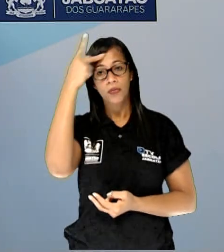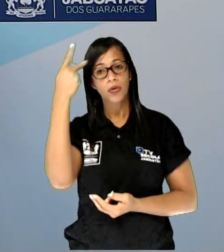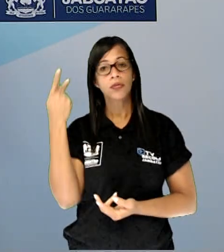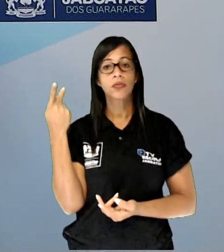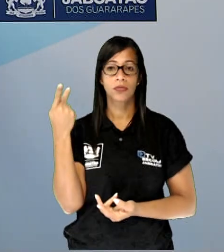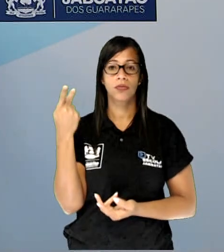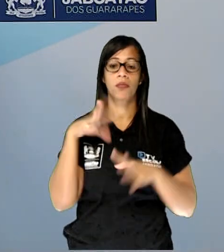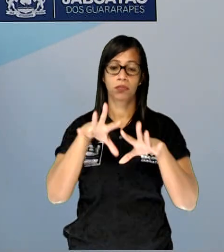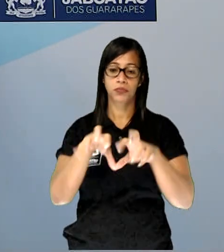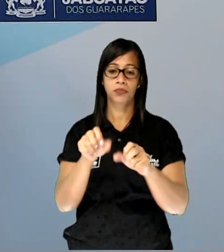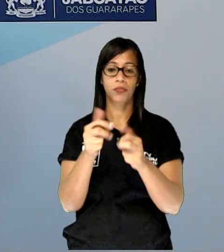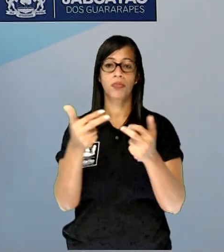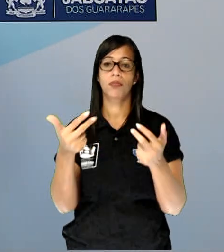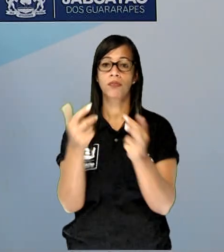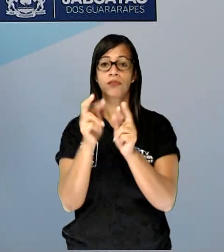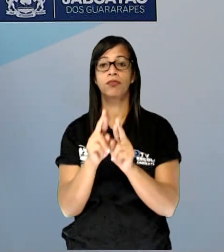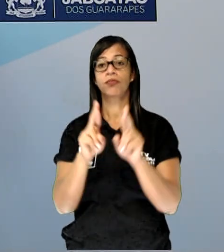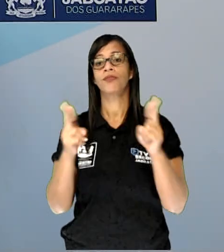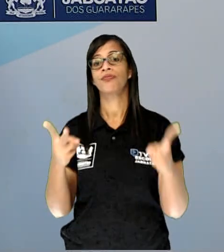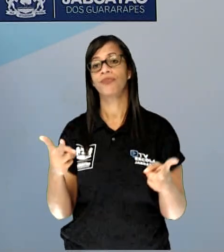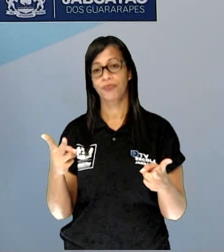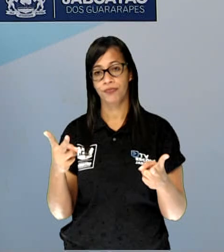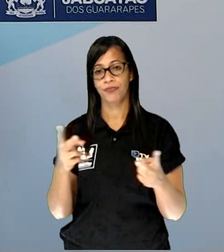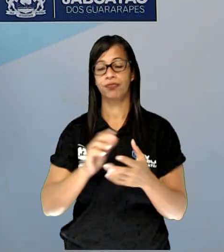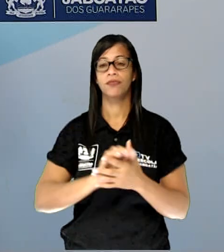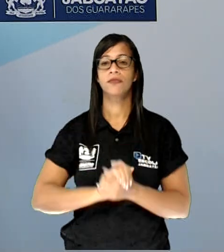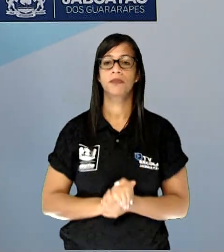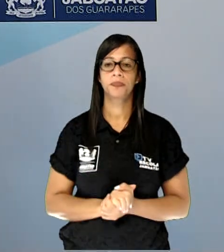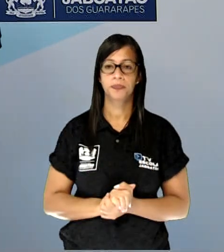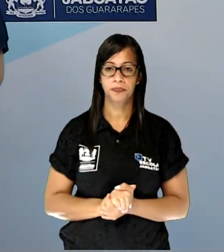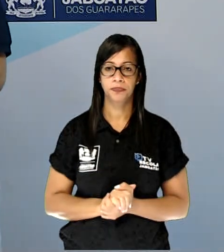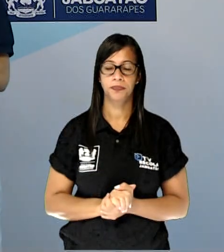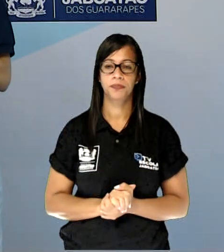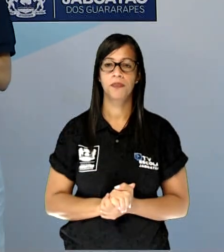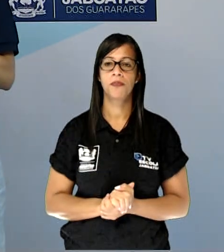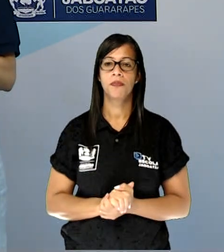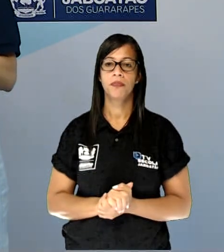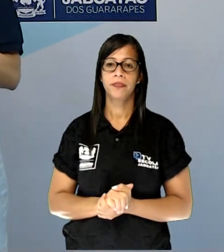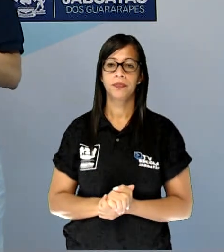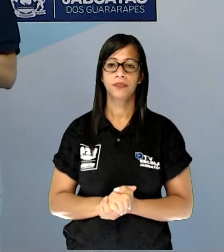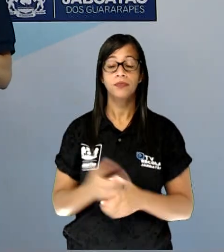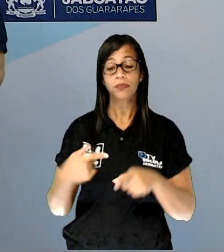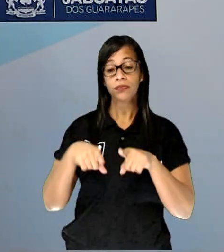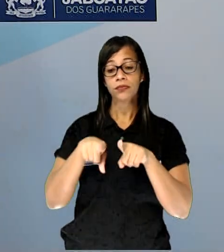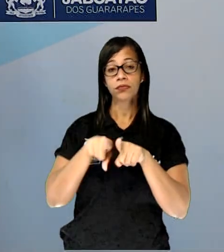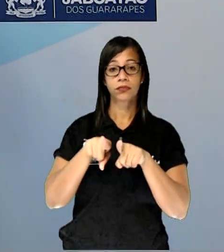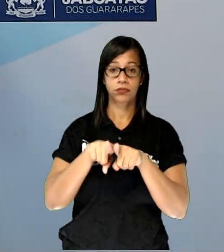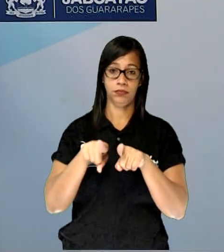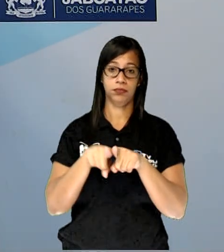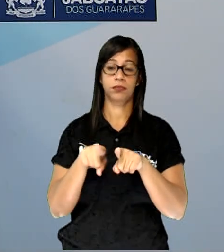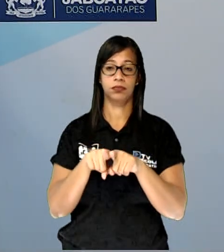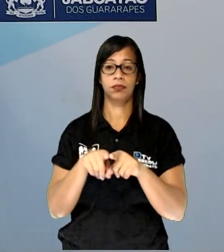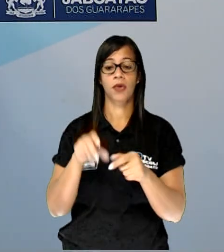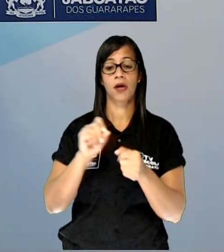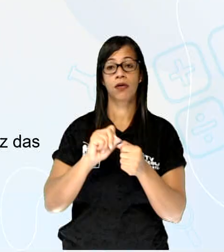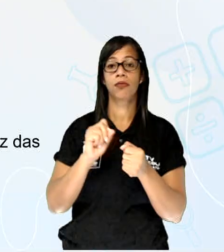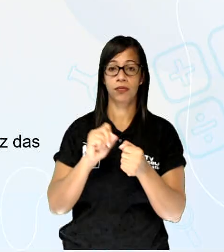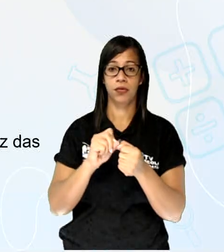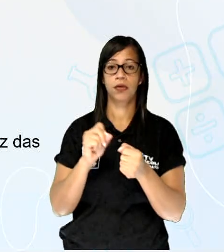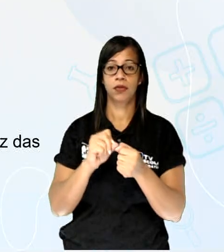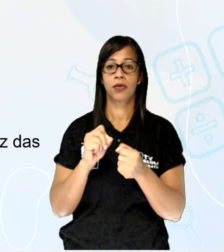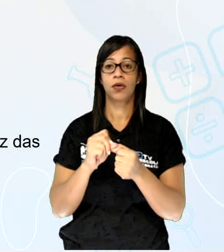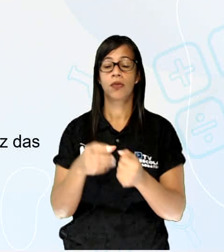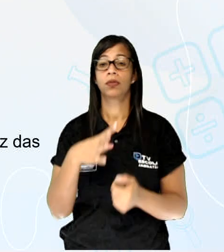gato, de um cachorro. Isso é o timbre. E o timbre, tá, gente, ele permite reconhecer também a voz das pessoas, como eu